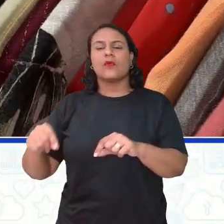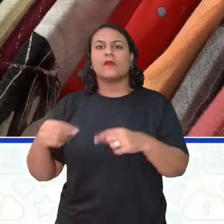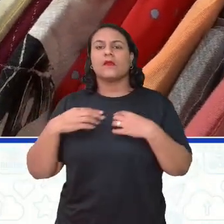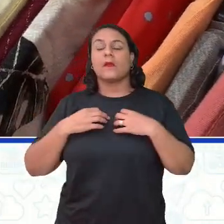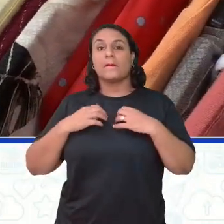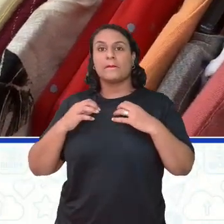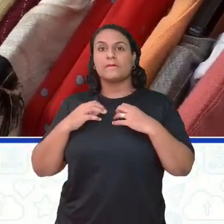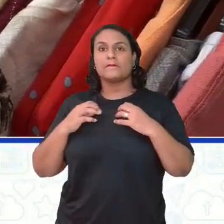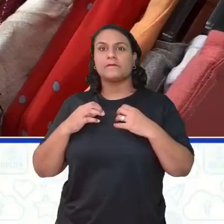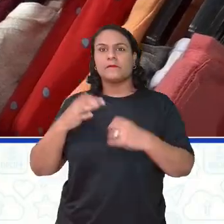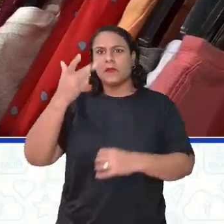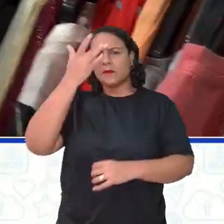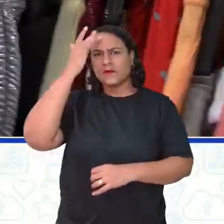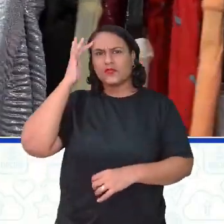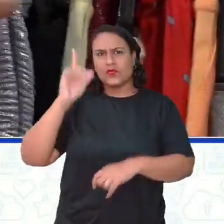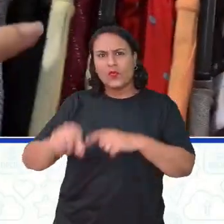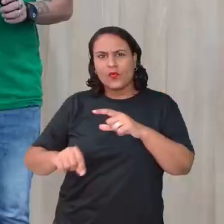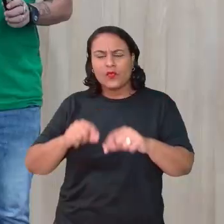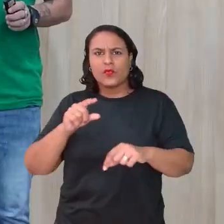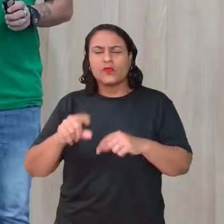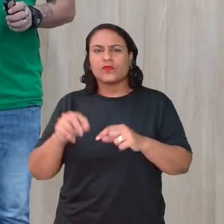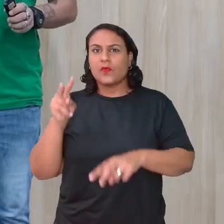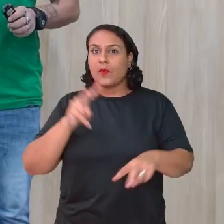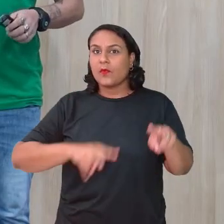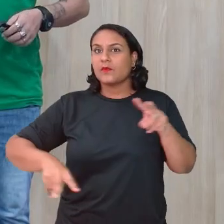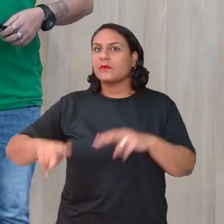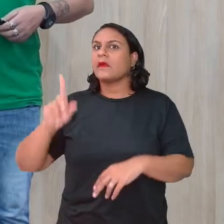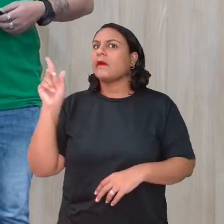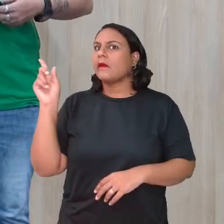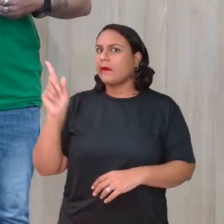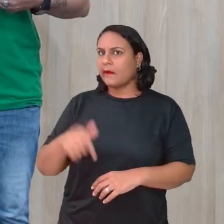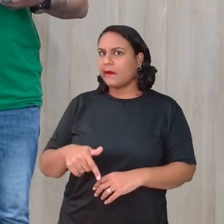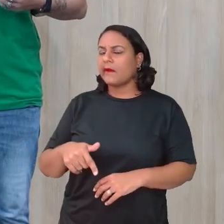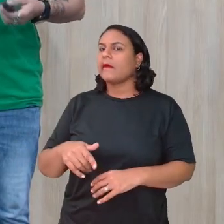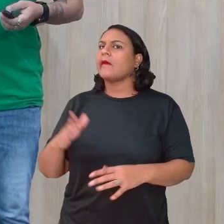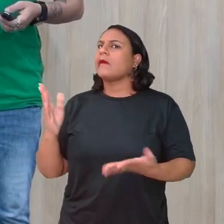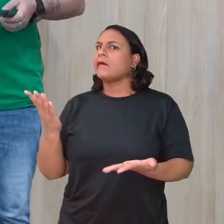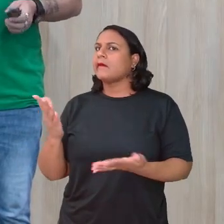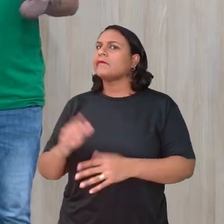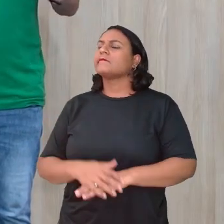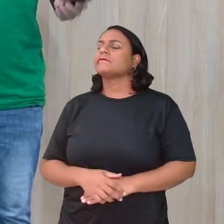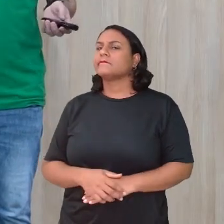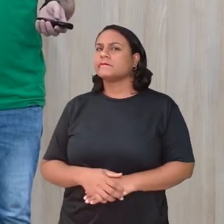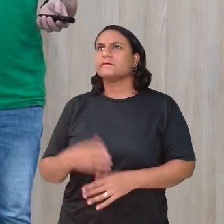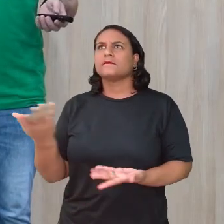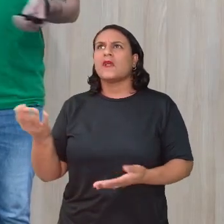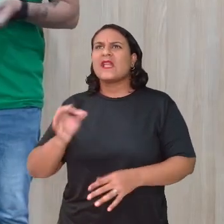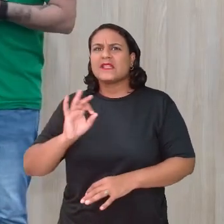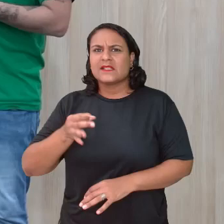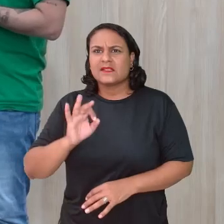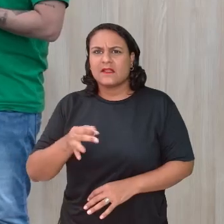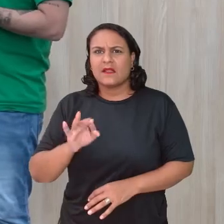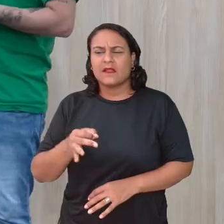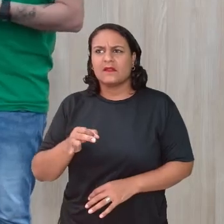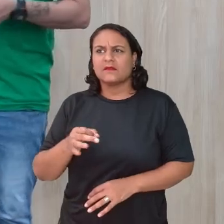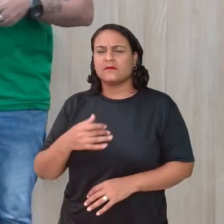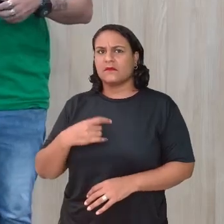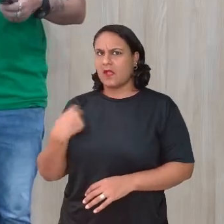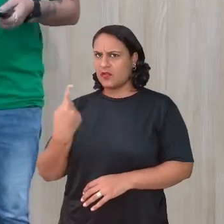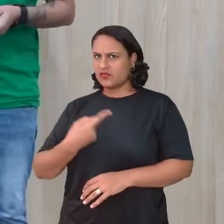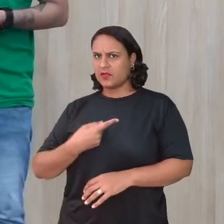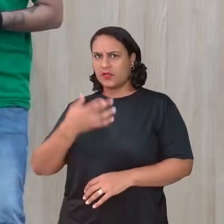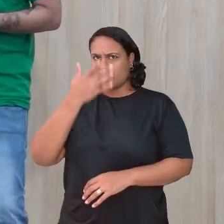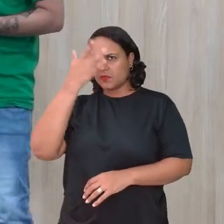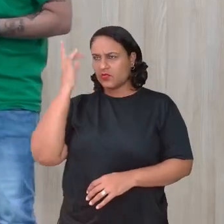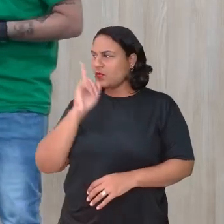essa pessoa ao escolher, ou seja, observa que é uma situação aleatória, ou seja, porque a gente não é essa pessoa, então a gente